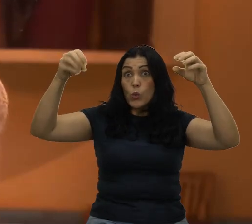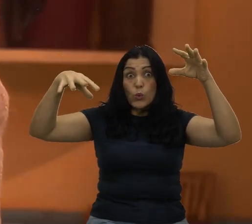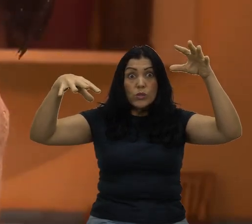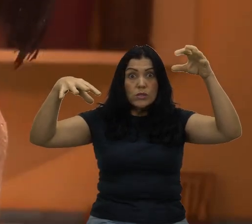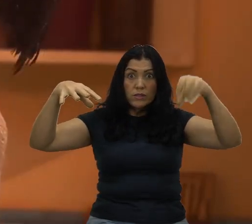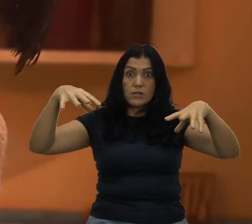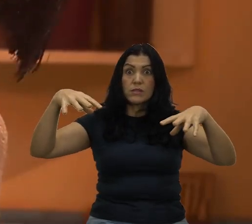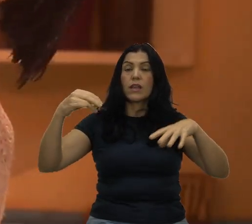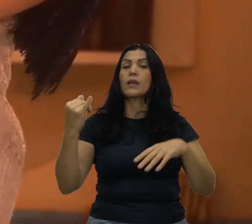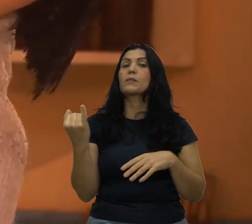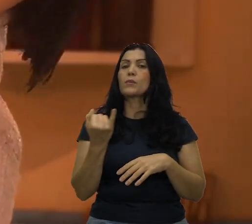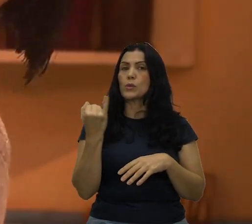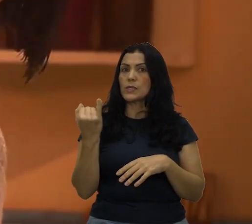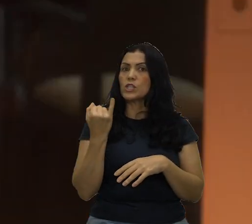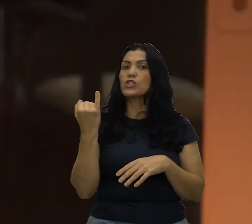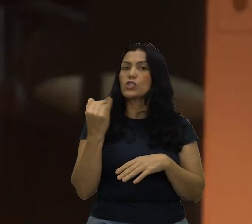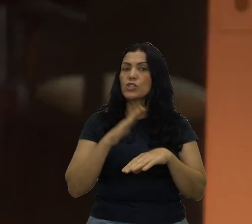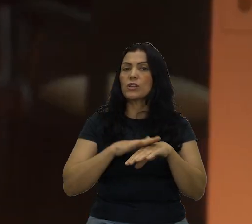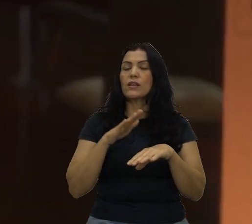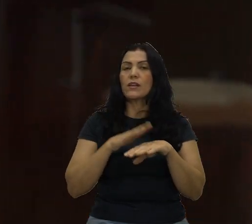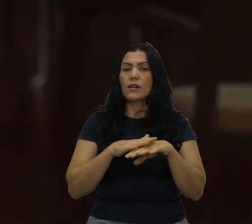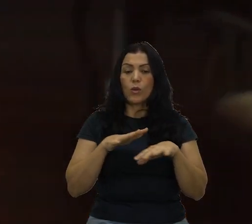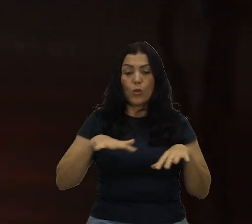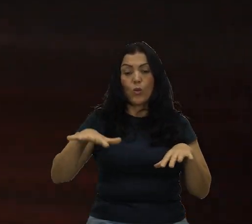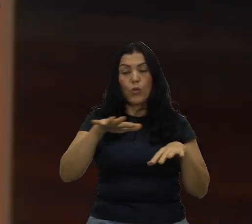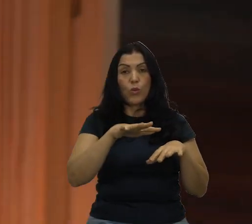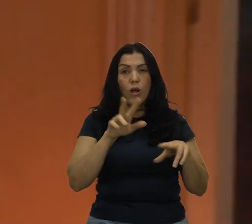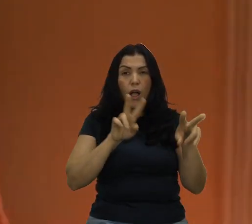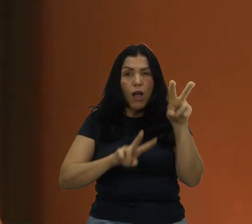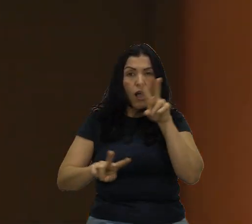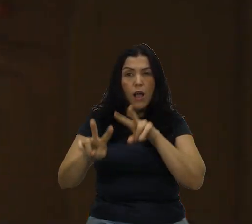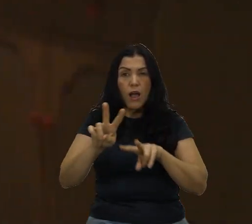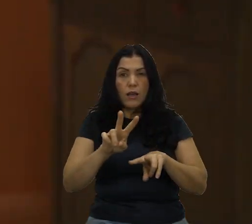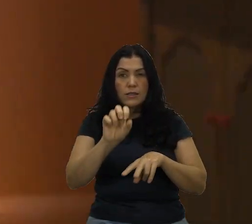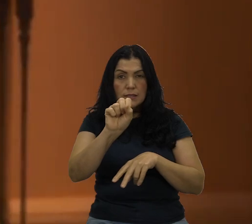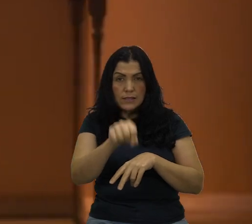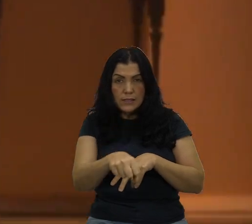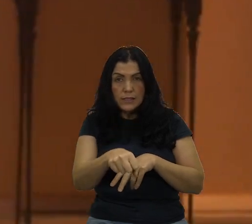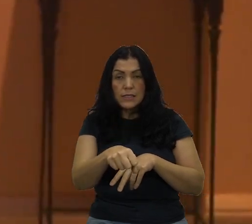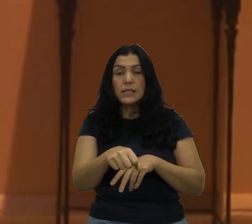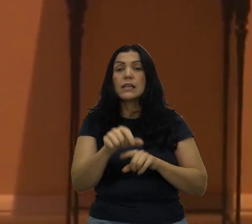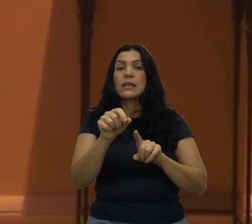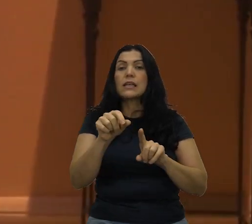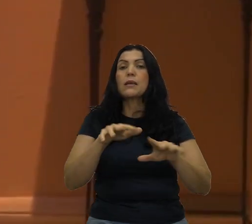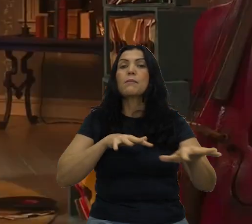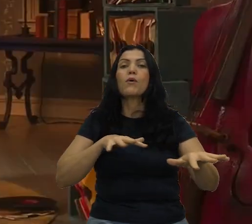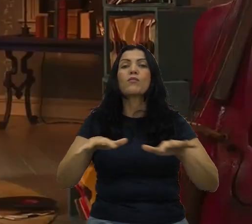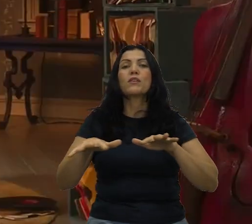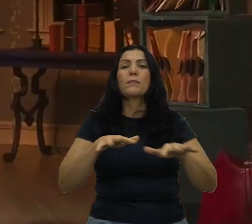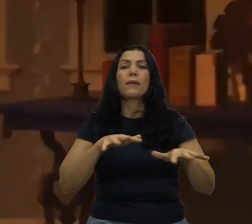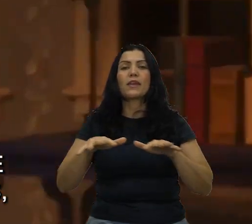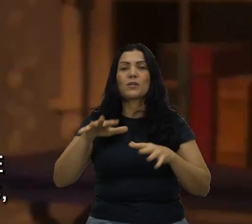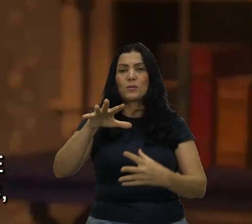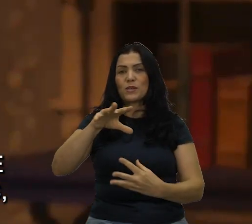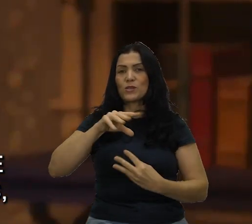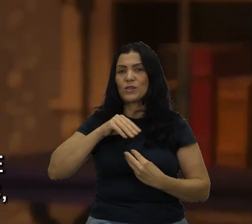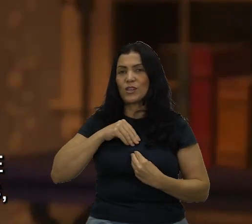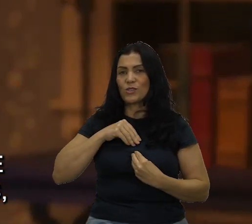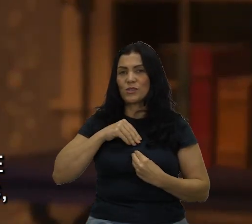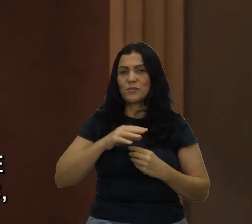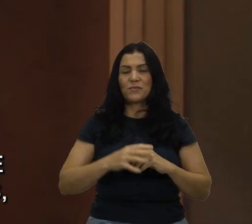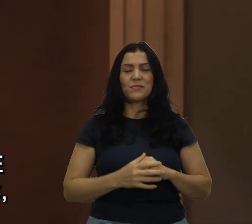A iluminação, que é essencial para deixar visível ou não e destacar os movimentos